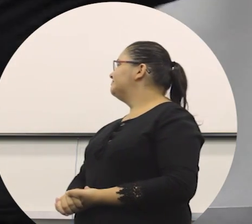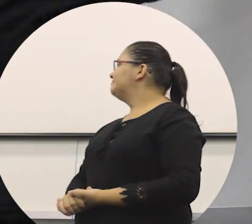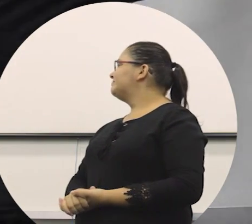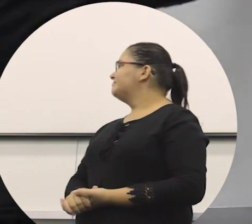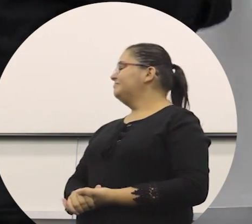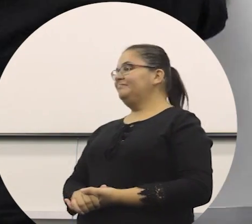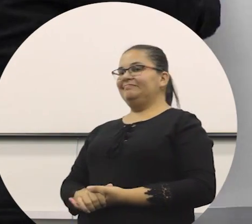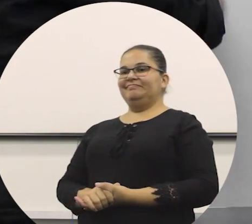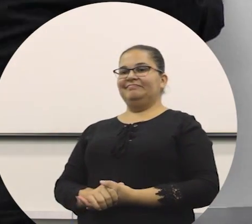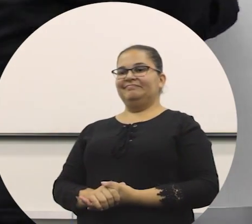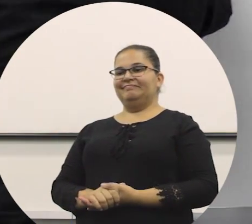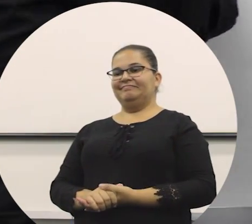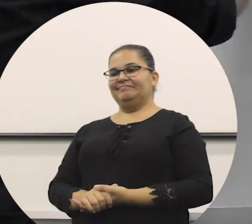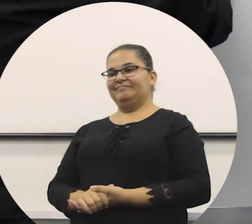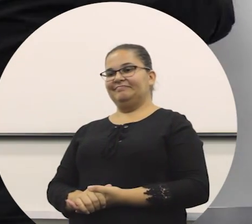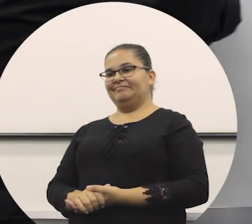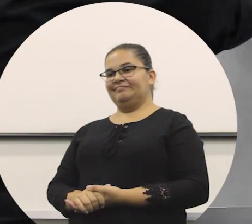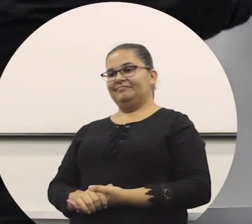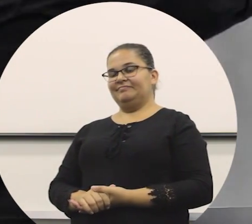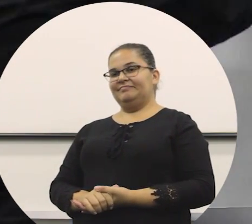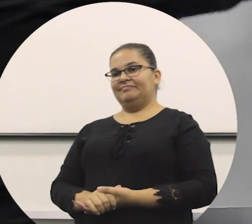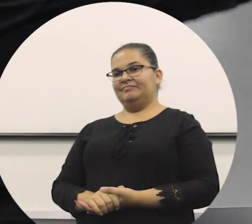Nenhuma lenha na fogueira, assim mesmo.